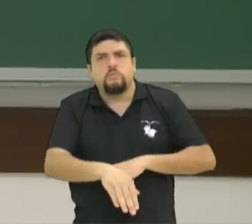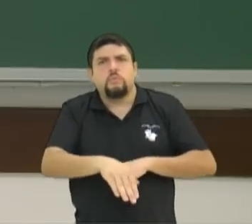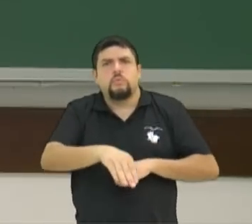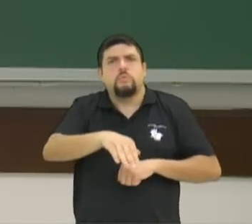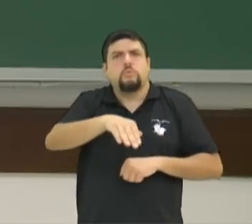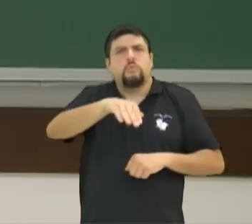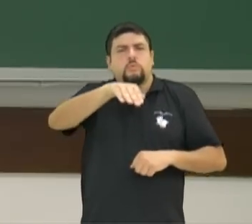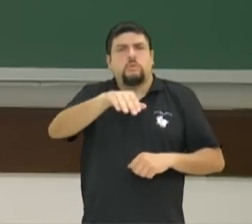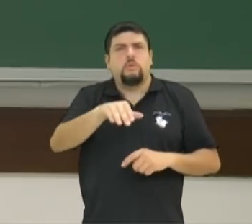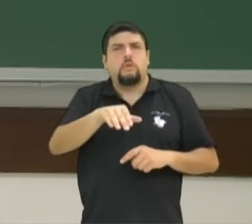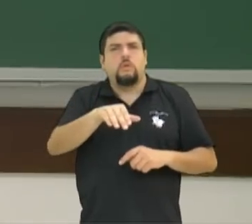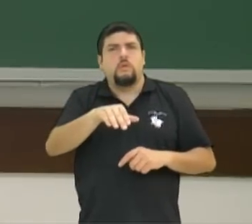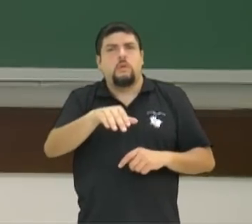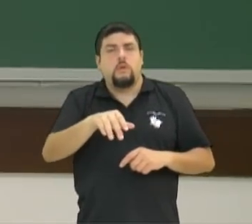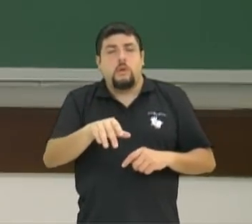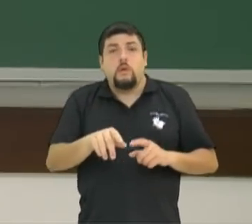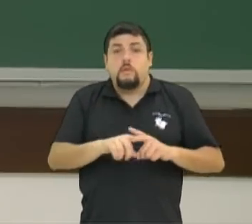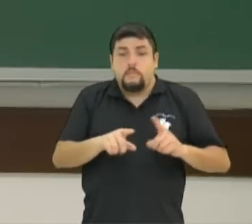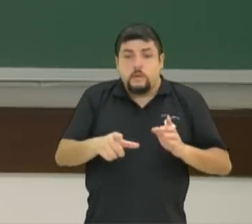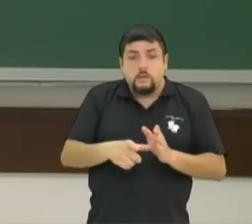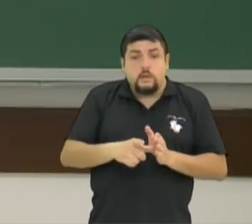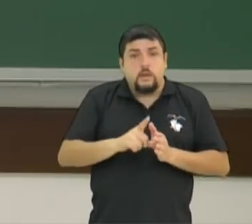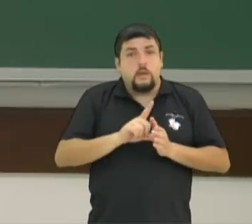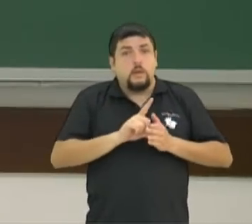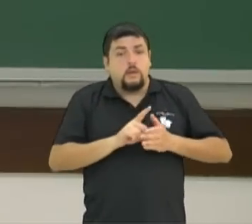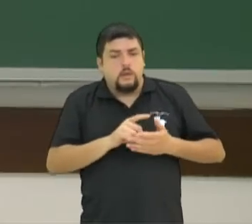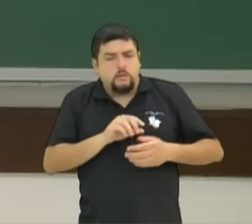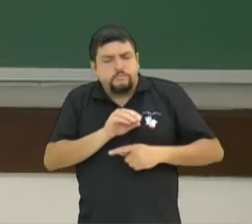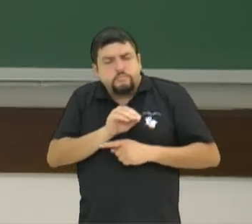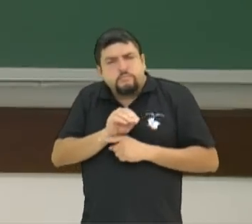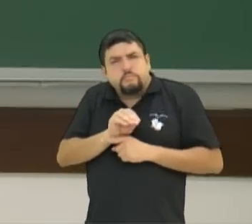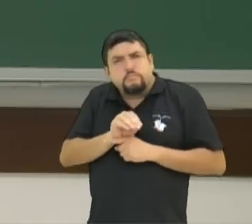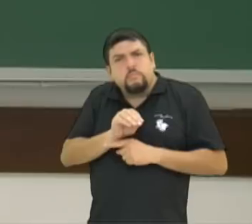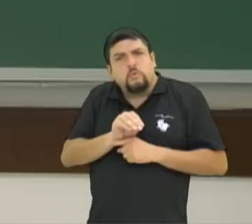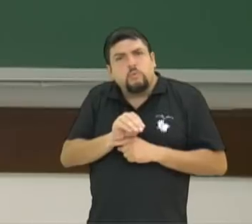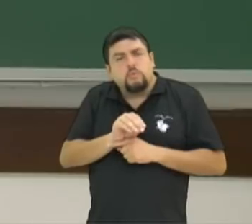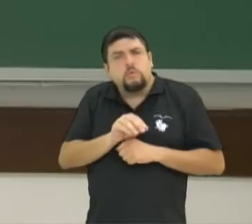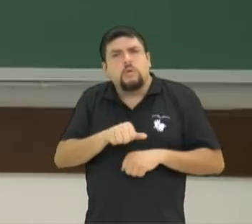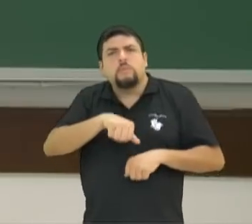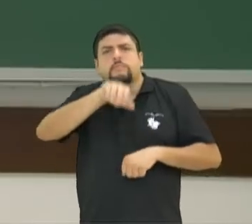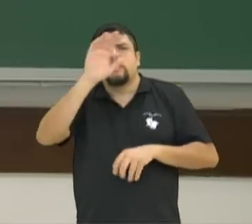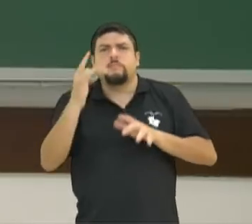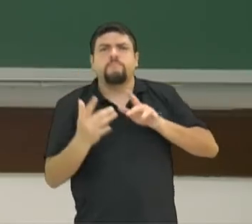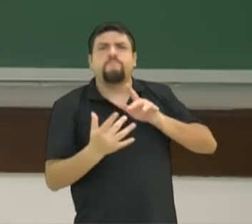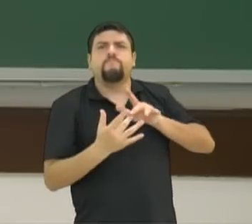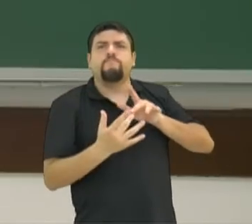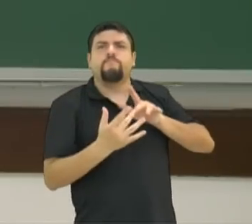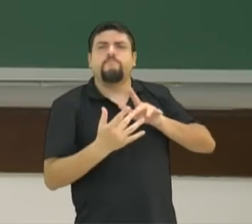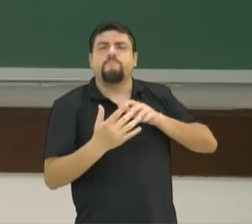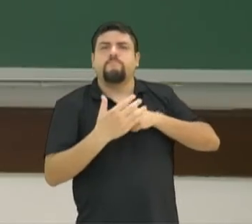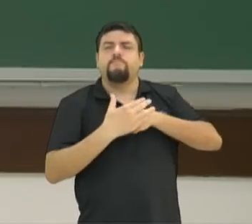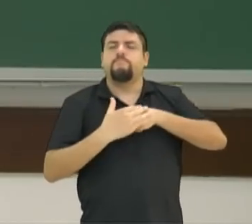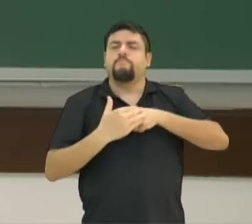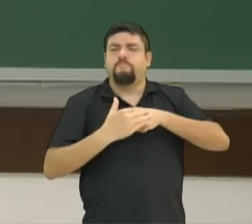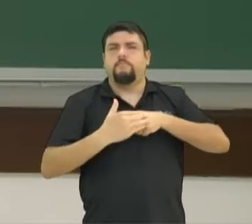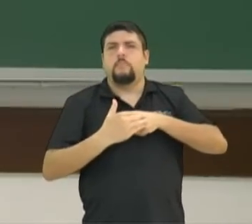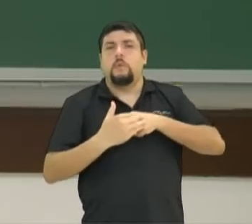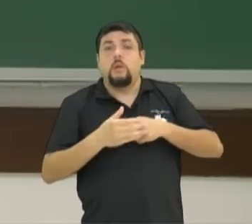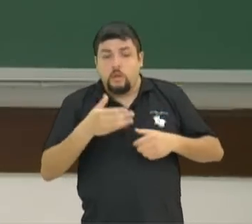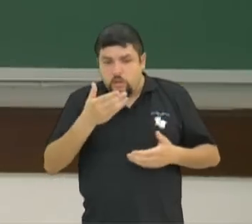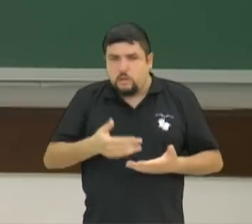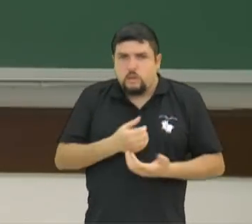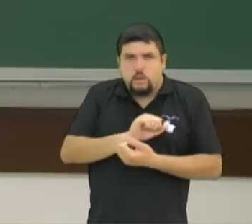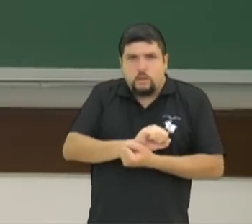contas, durante o período de amamentação era a escrava que provia essa criança do seu leite materno, né? E essa